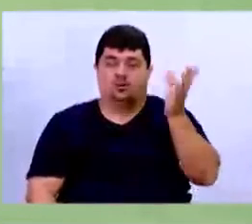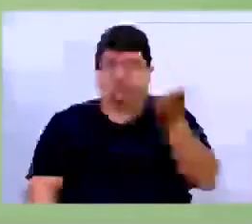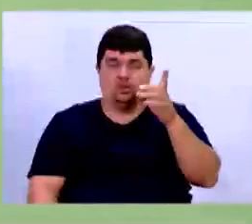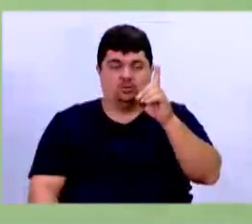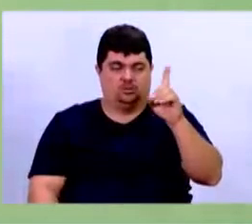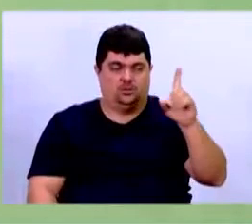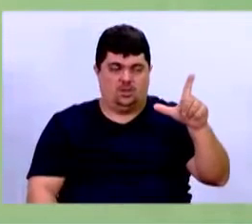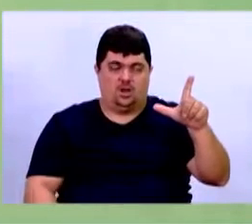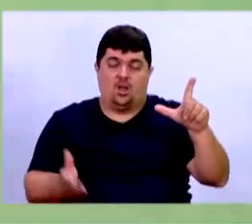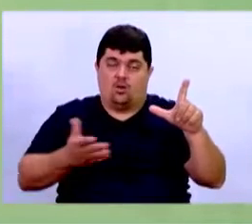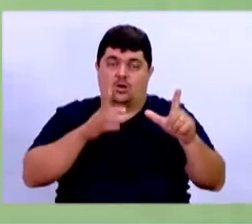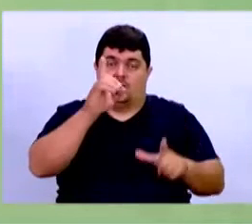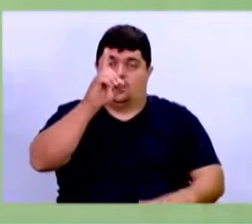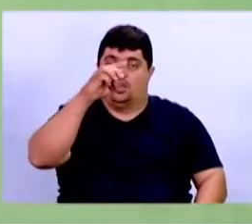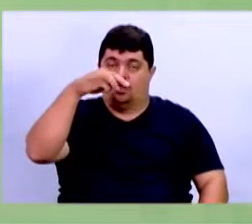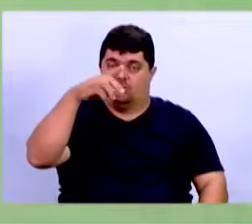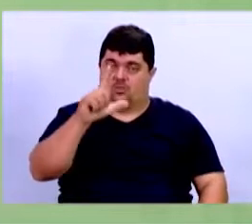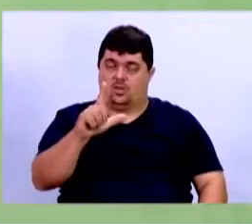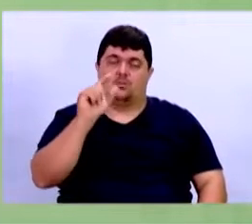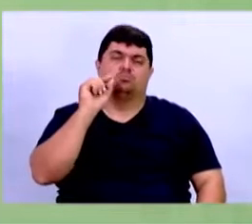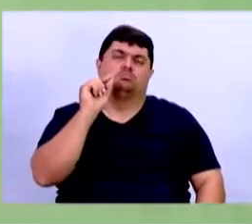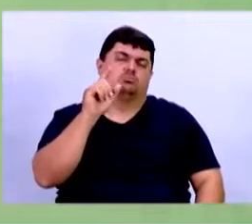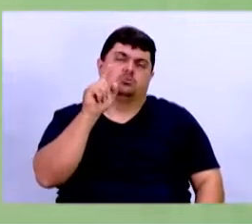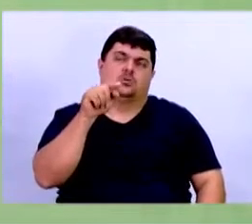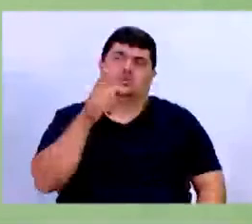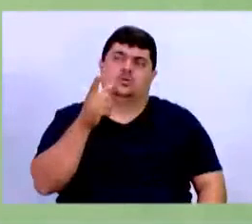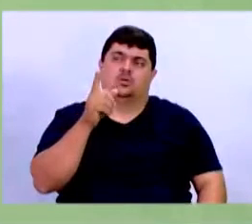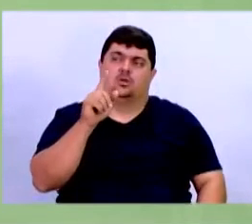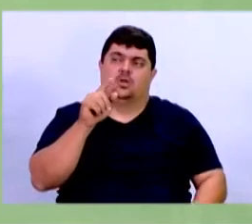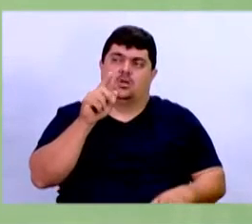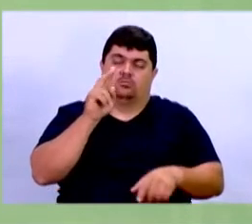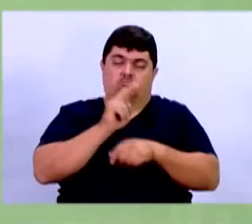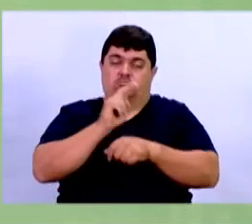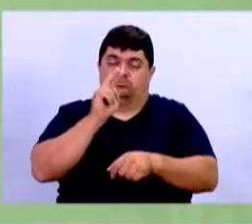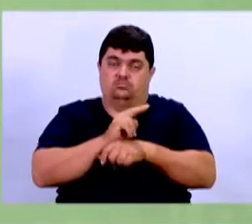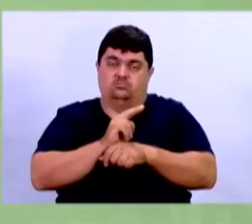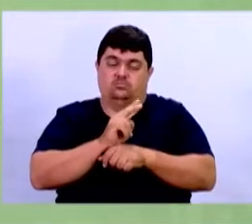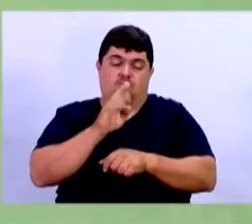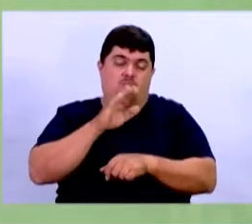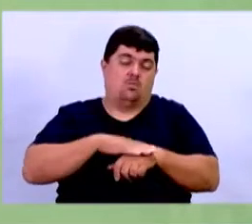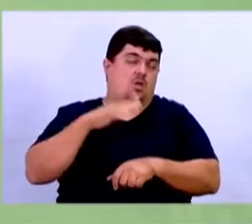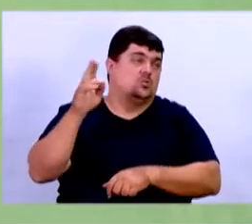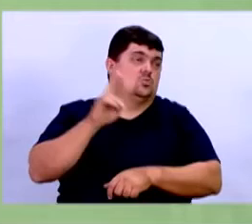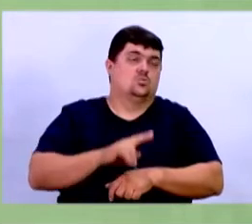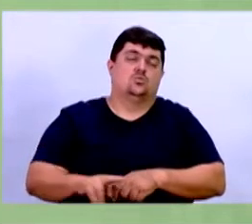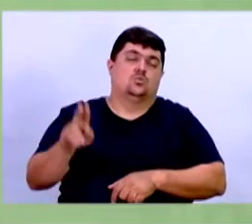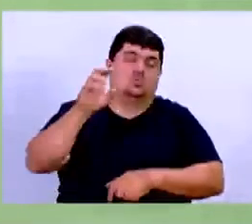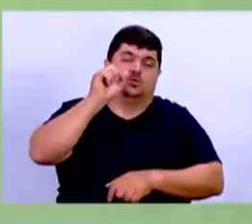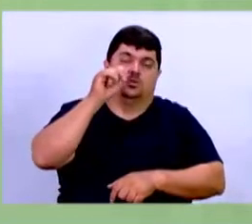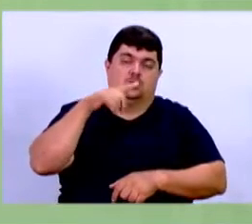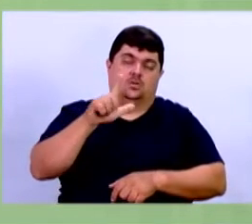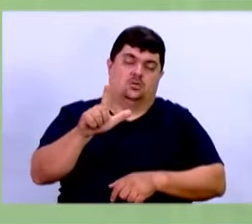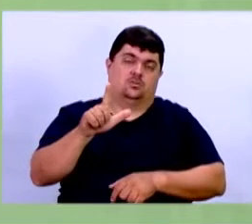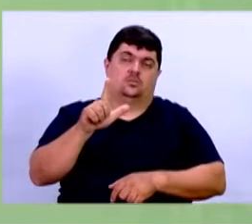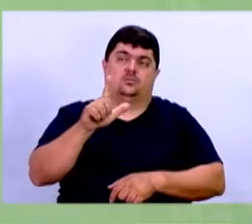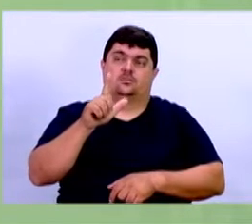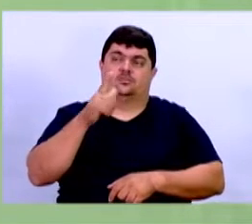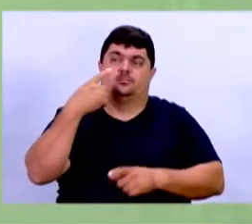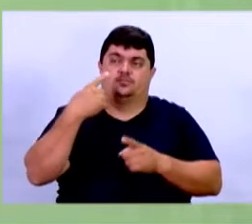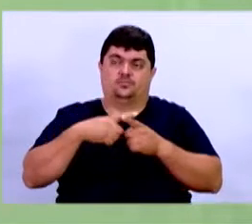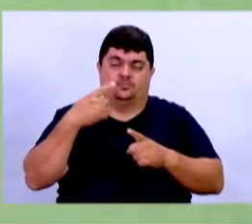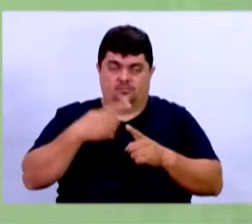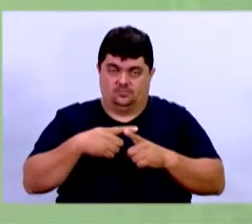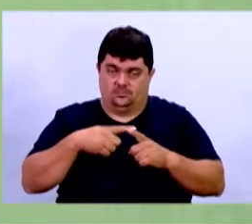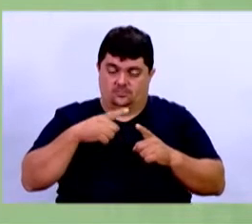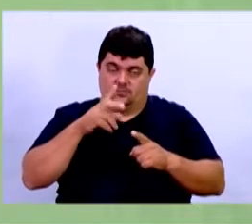vamos ver a linguagem de manipulação de dados. O que ela é? É o subconjunto mais utilizado na linguagem SQL, pois